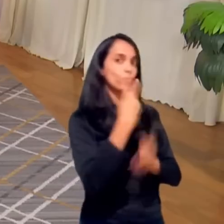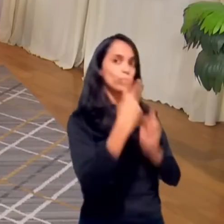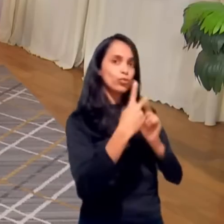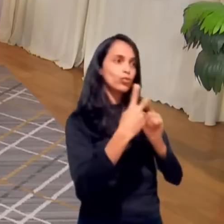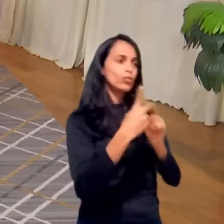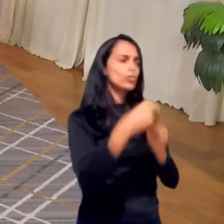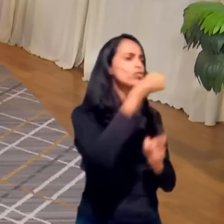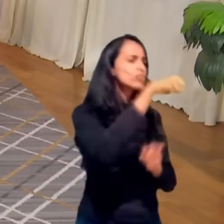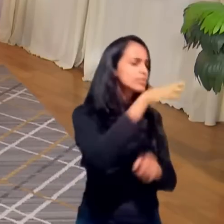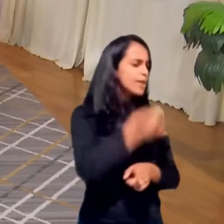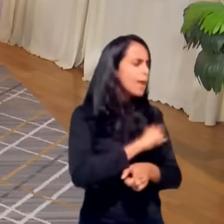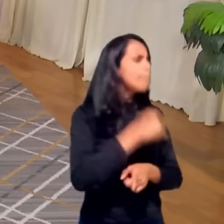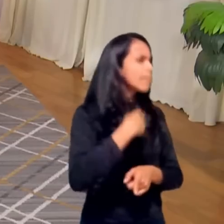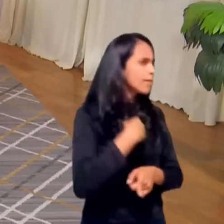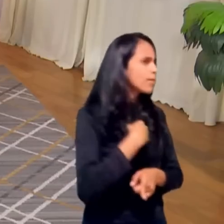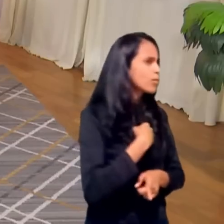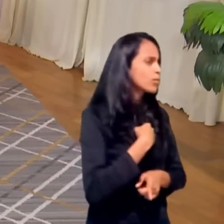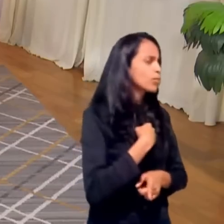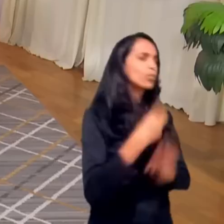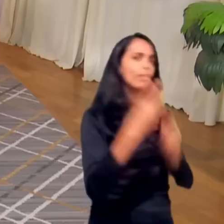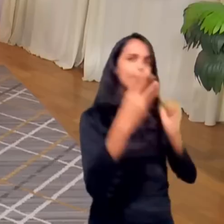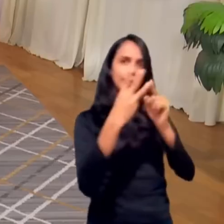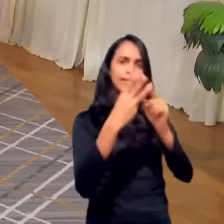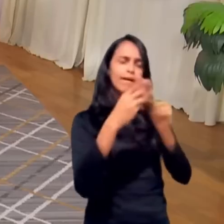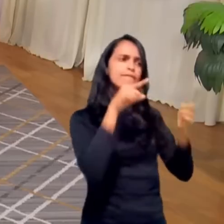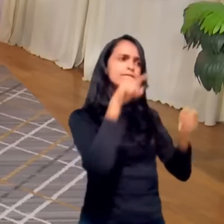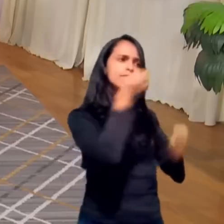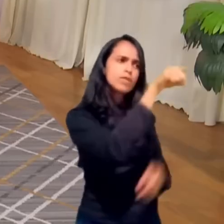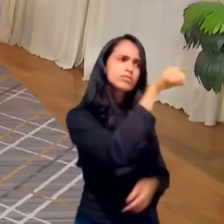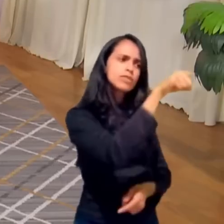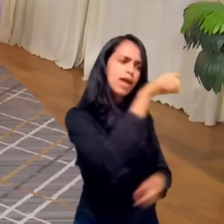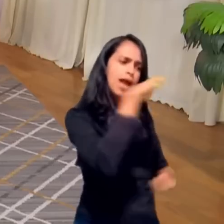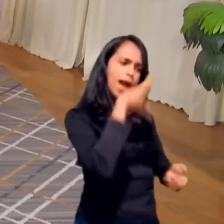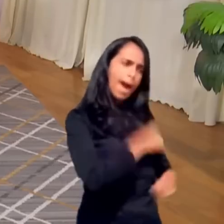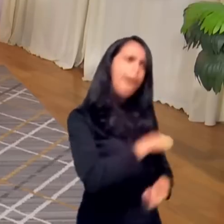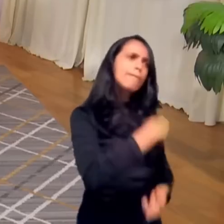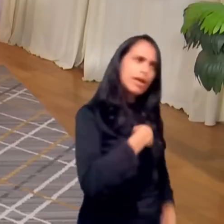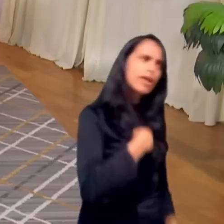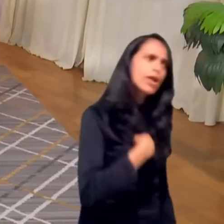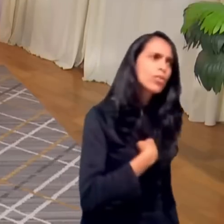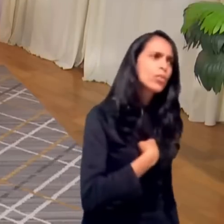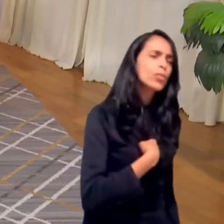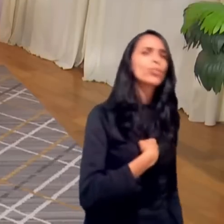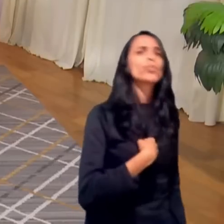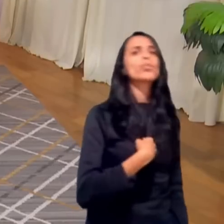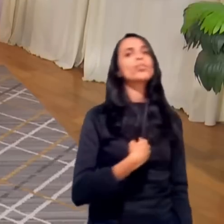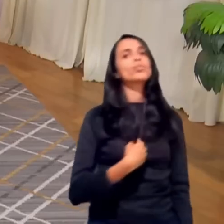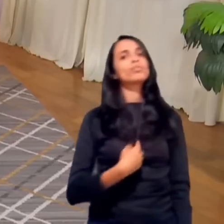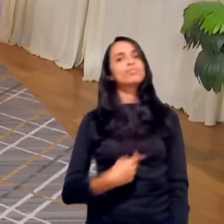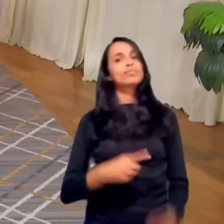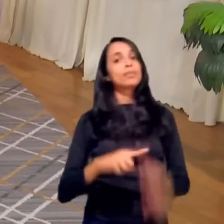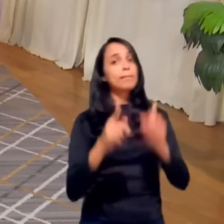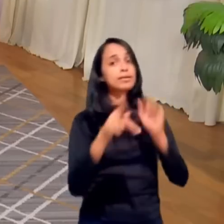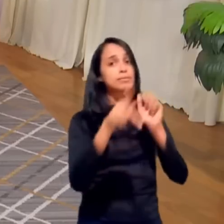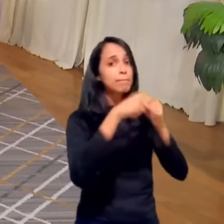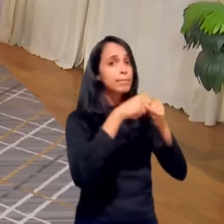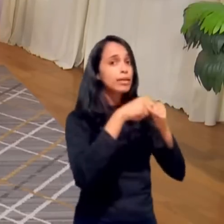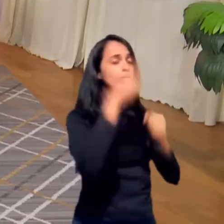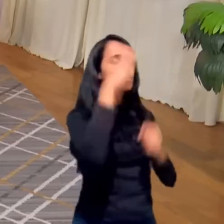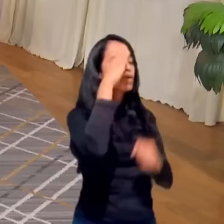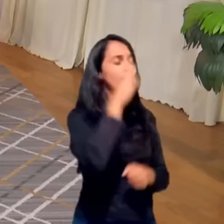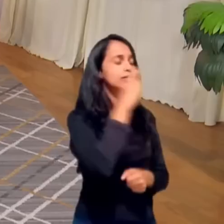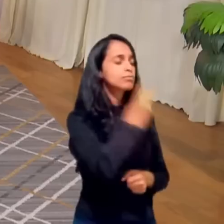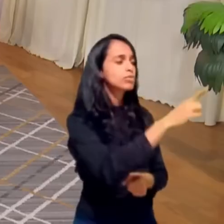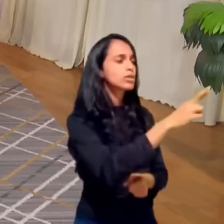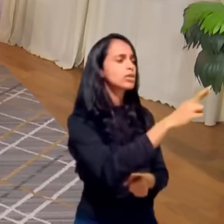triste. Mas ele falava a sinceridade do seu coração. Senhor, tu sabes tudo. Por último, Pedro responde